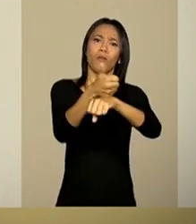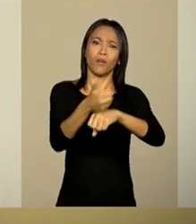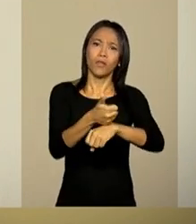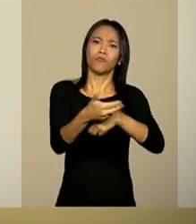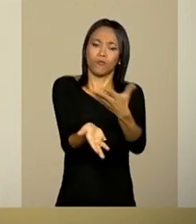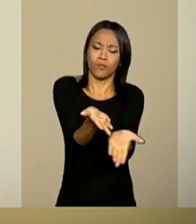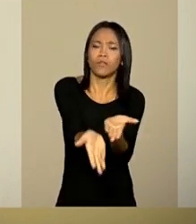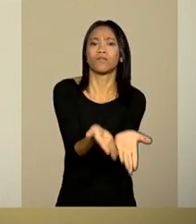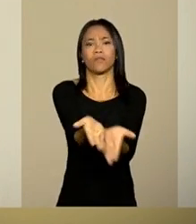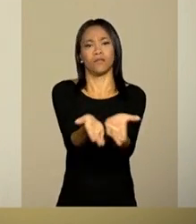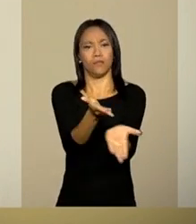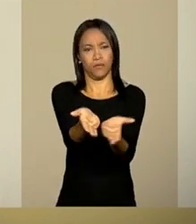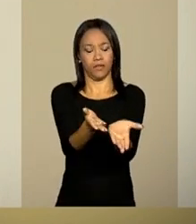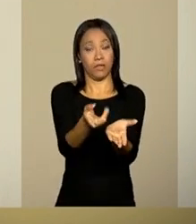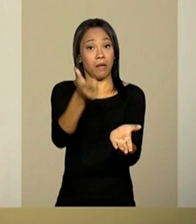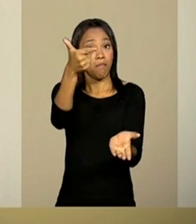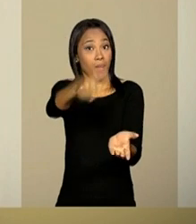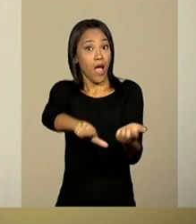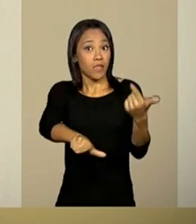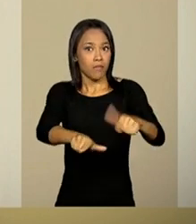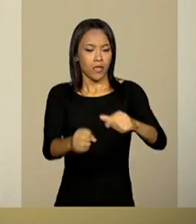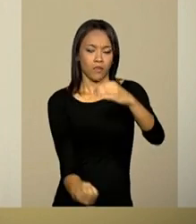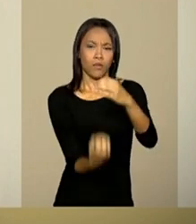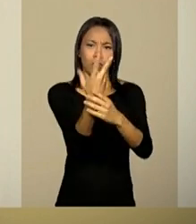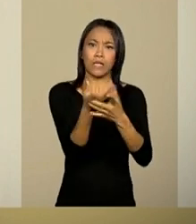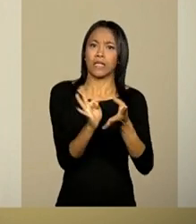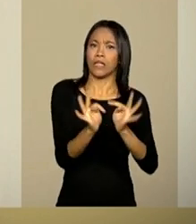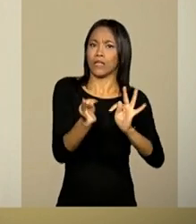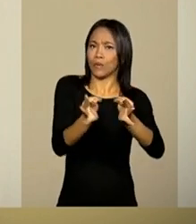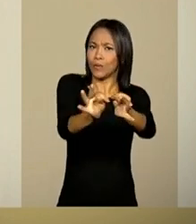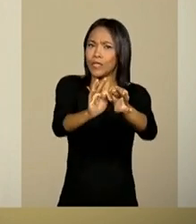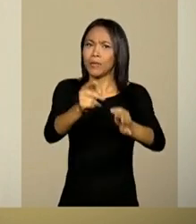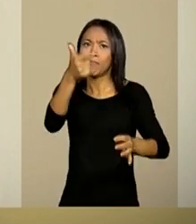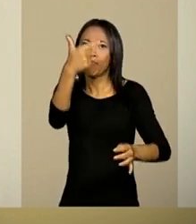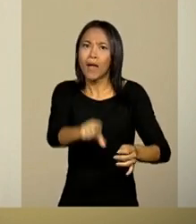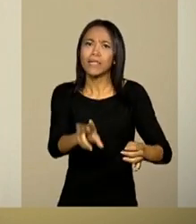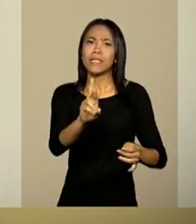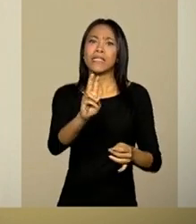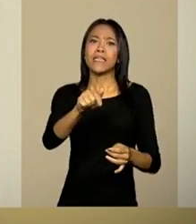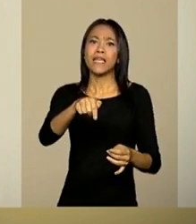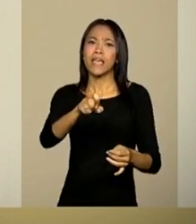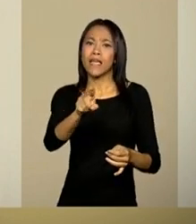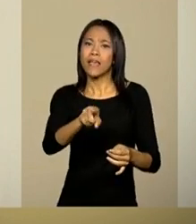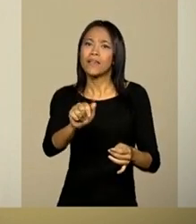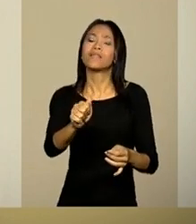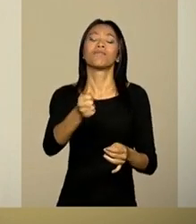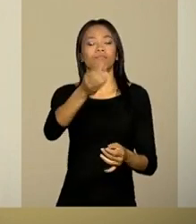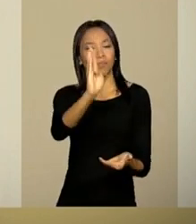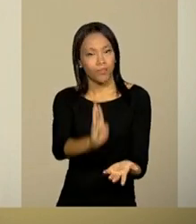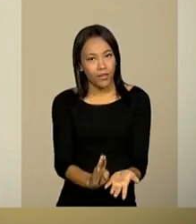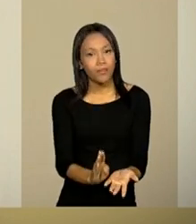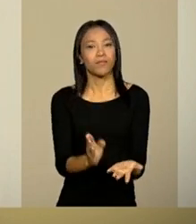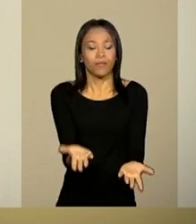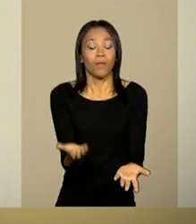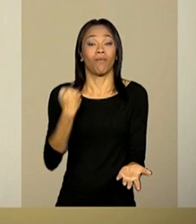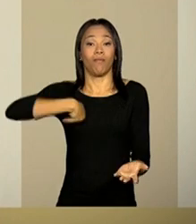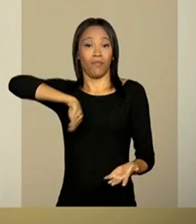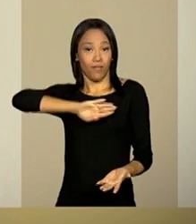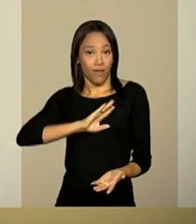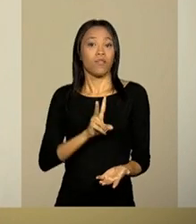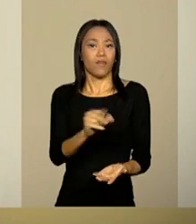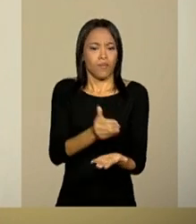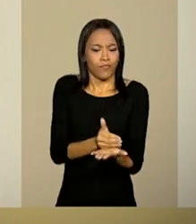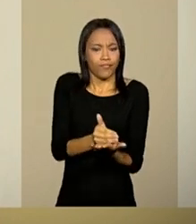e serviços gerando mais tecnologia mais riqueza para o nosso país por isso nós vamos